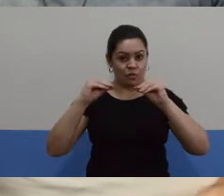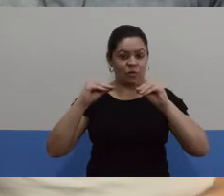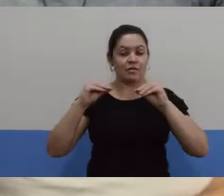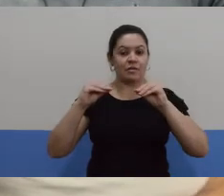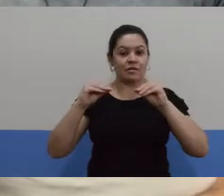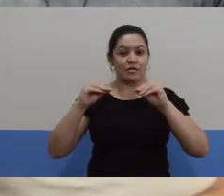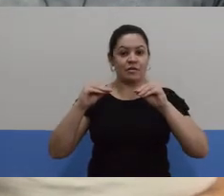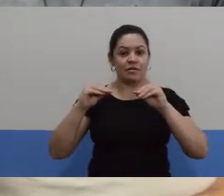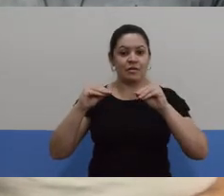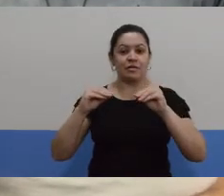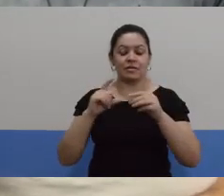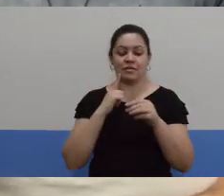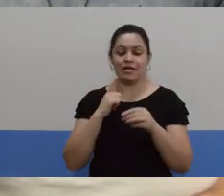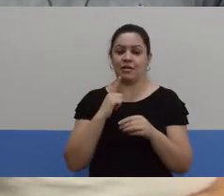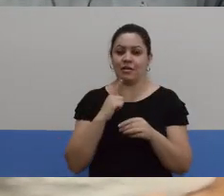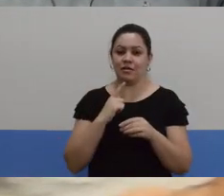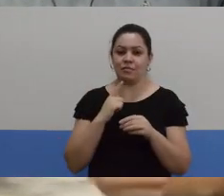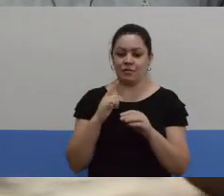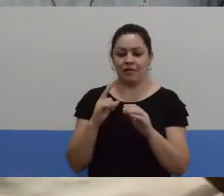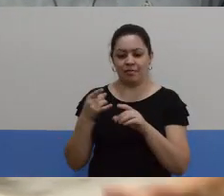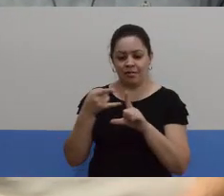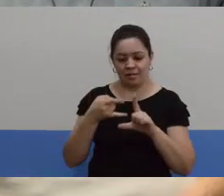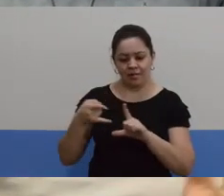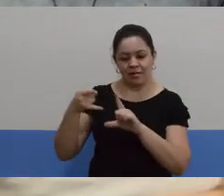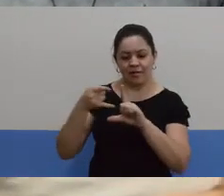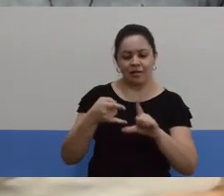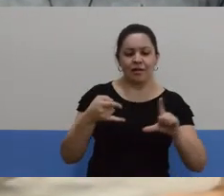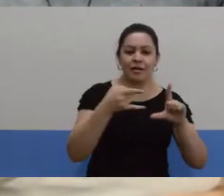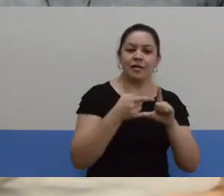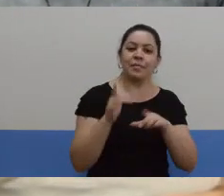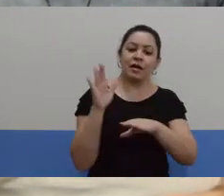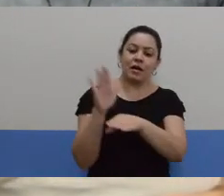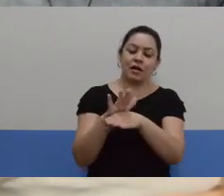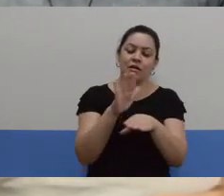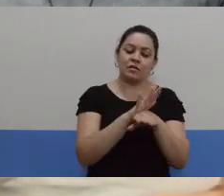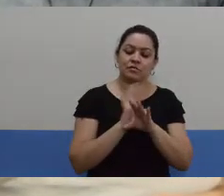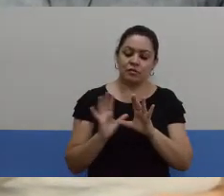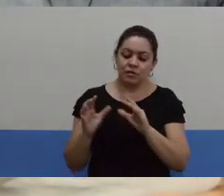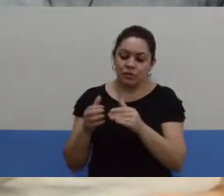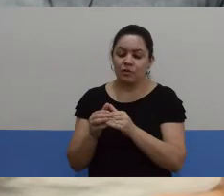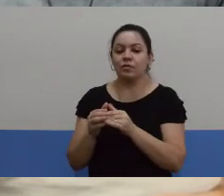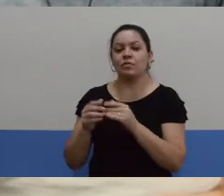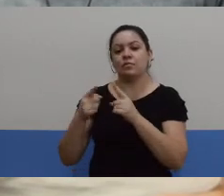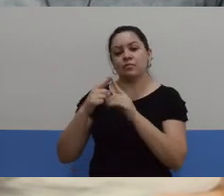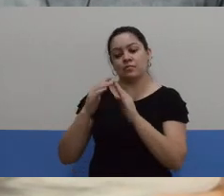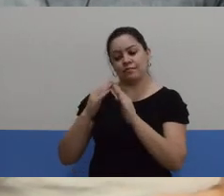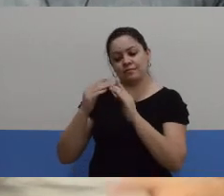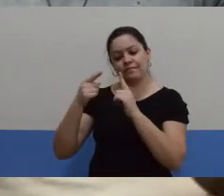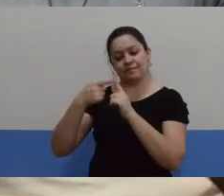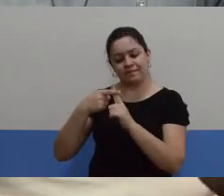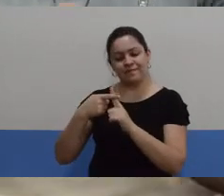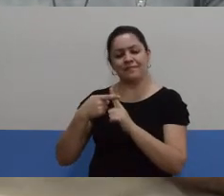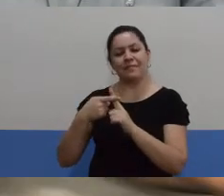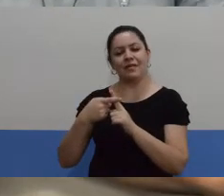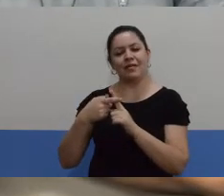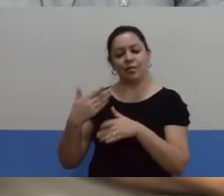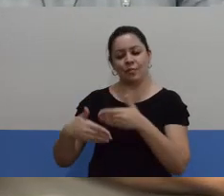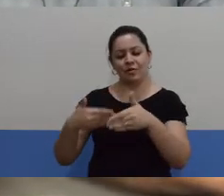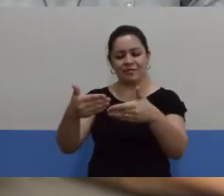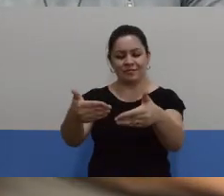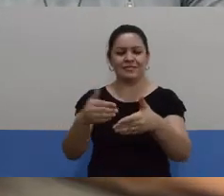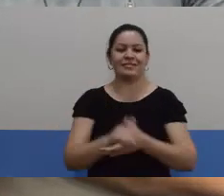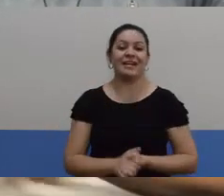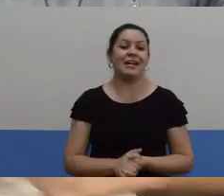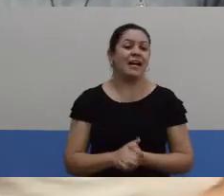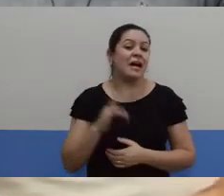de lives que pretende ajudar as equipes paroquiais no processo sinodal paroquial. E amanhã o tema será Sínodo